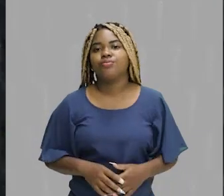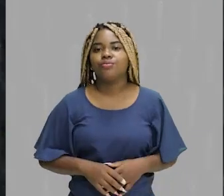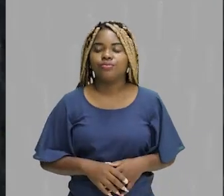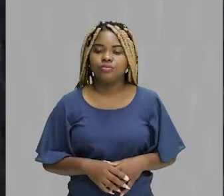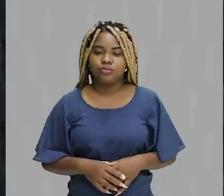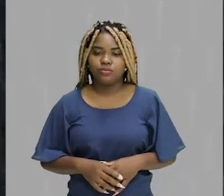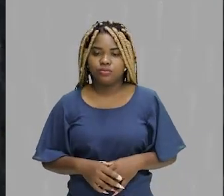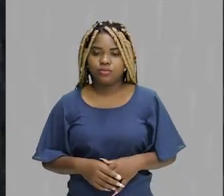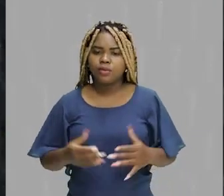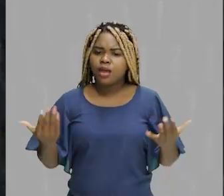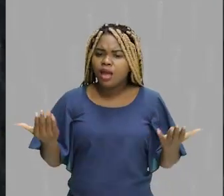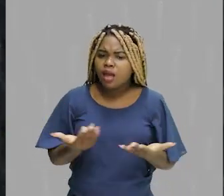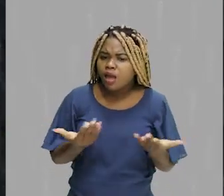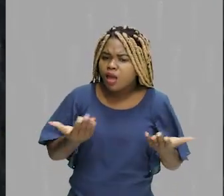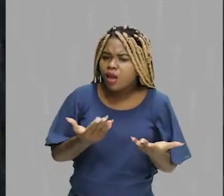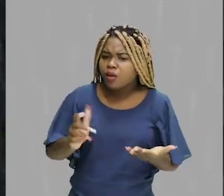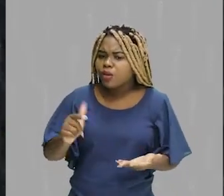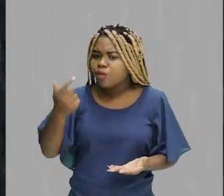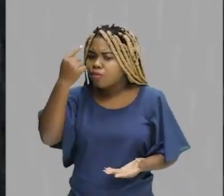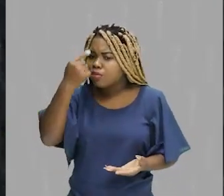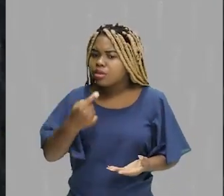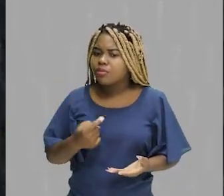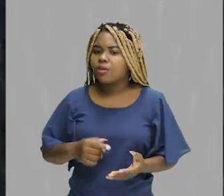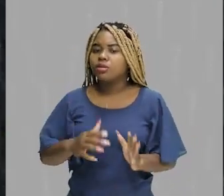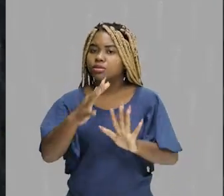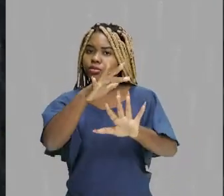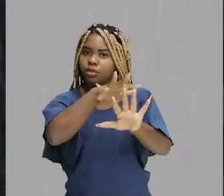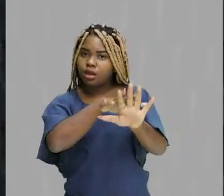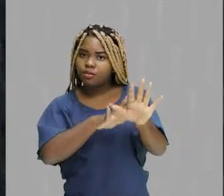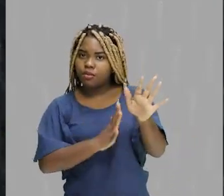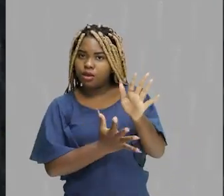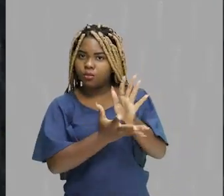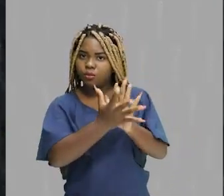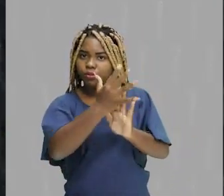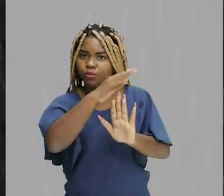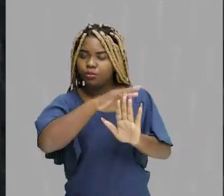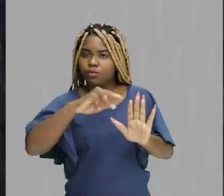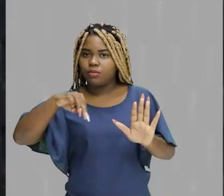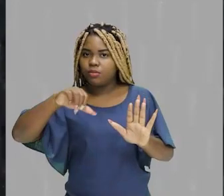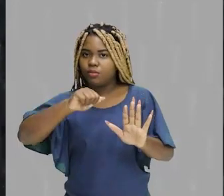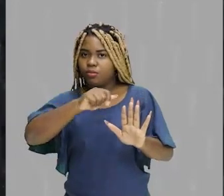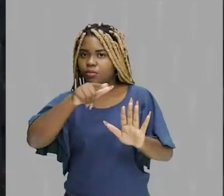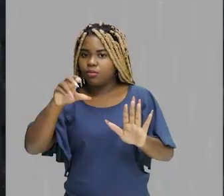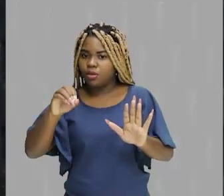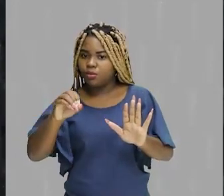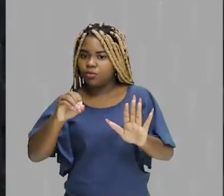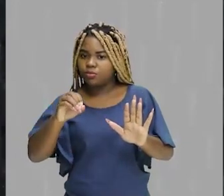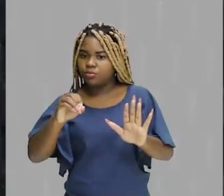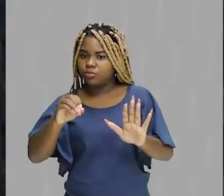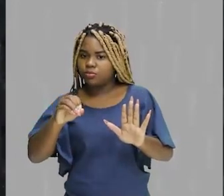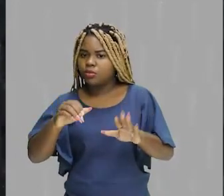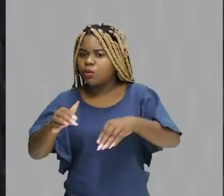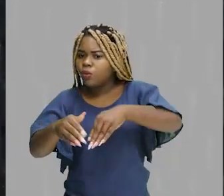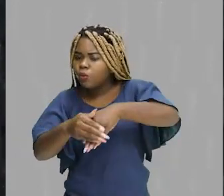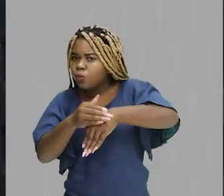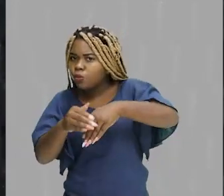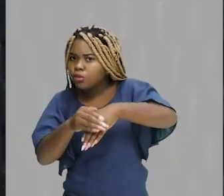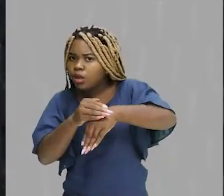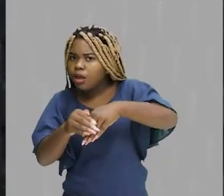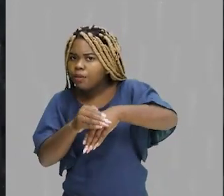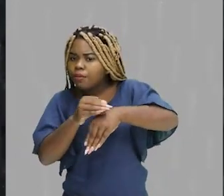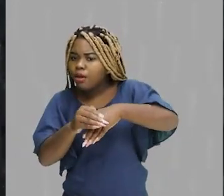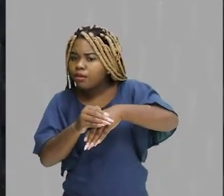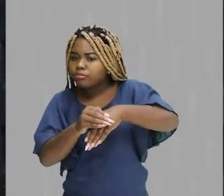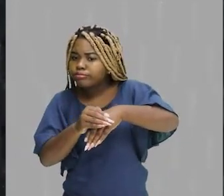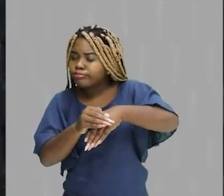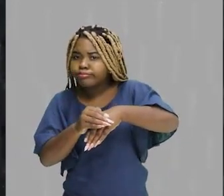Show? Agora, a mão. A mão, ela não é simétrica. O sapato, o seu tênis,